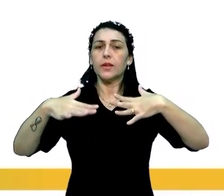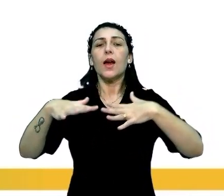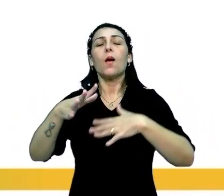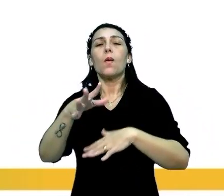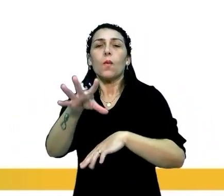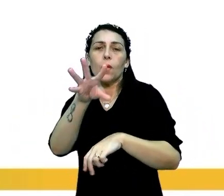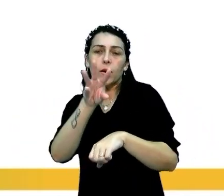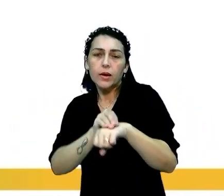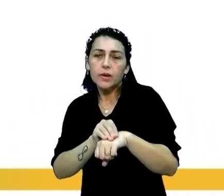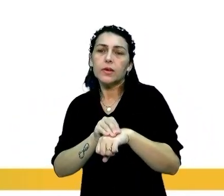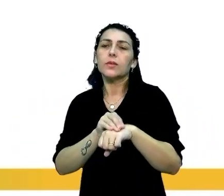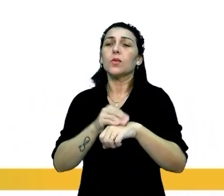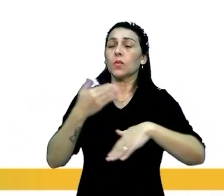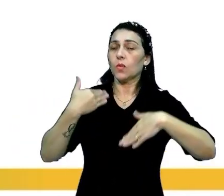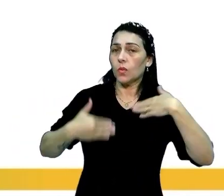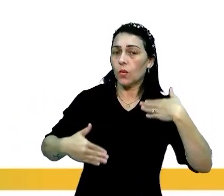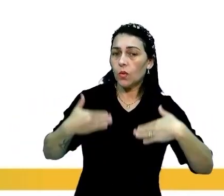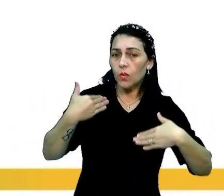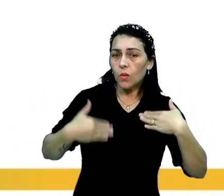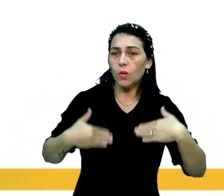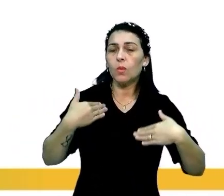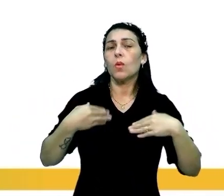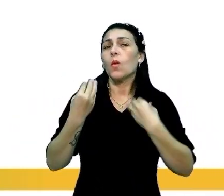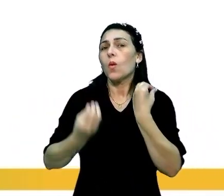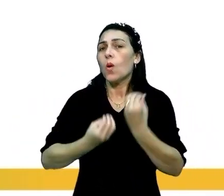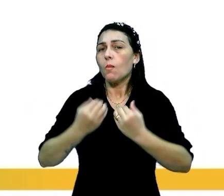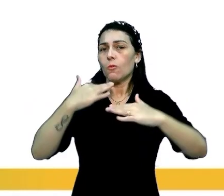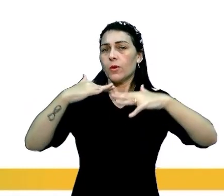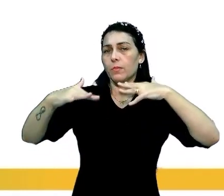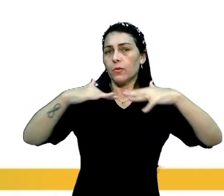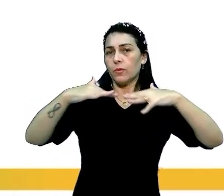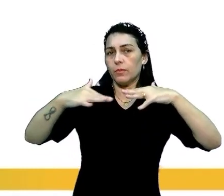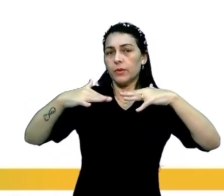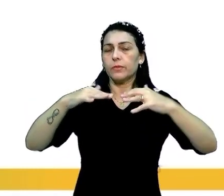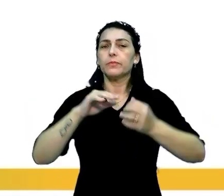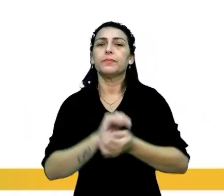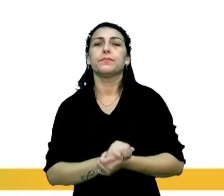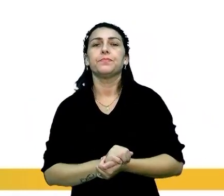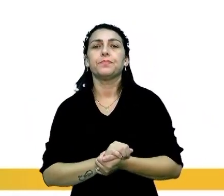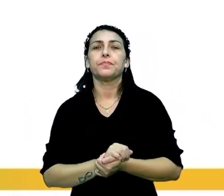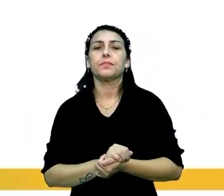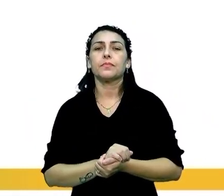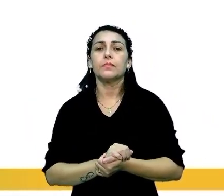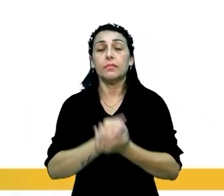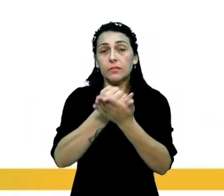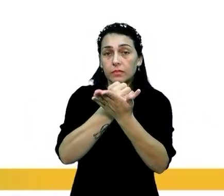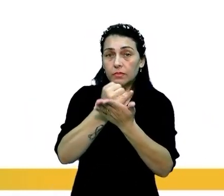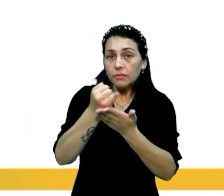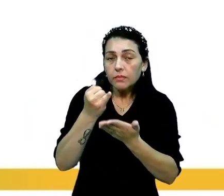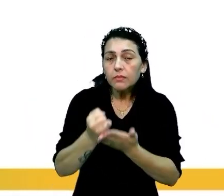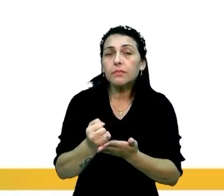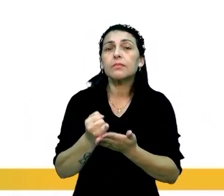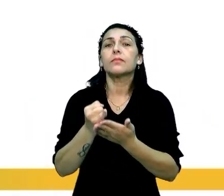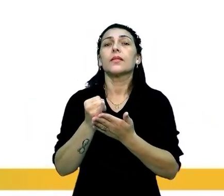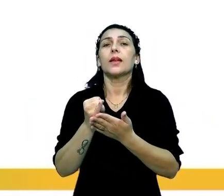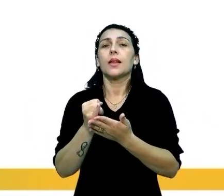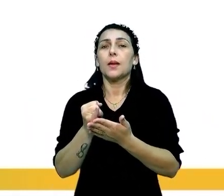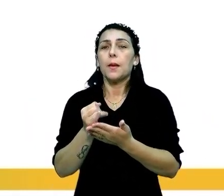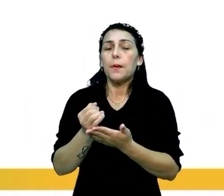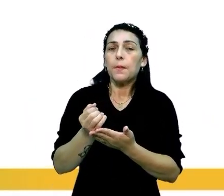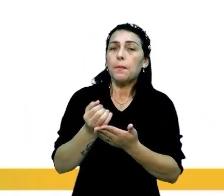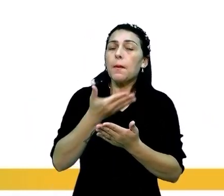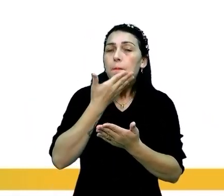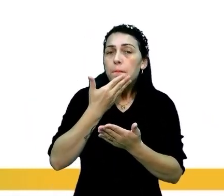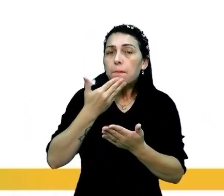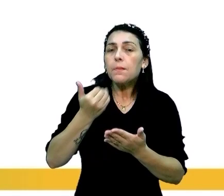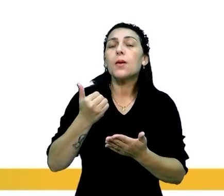conhecimento por meio do corpo, o corpo como em movimento. Essa introdução propicia benefícios para o